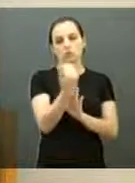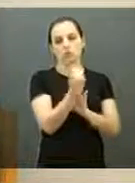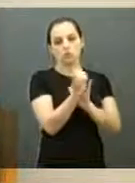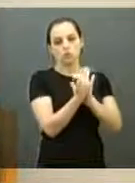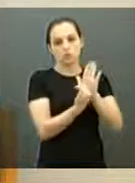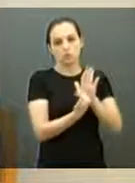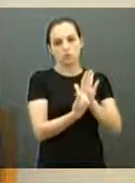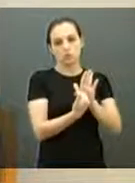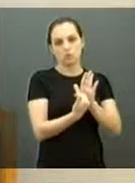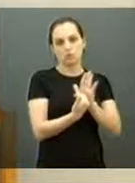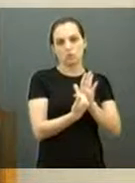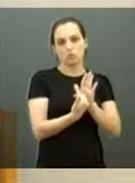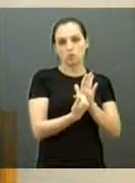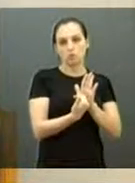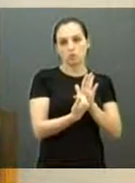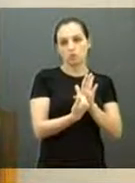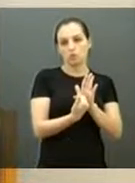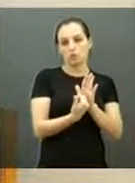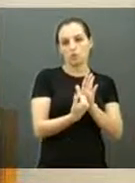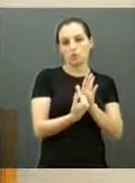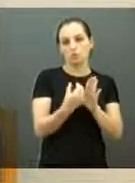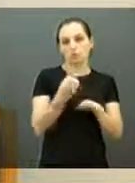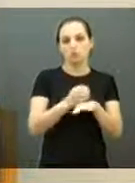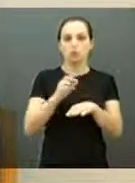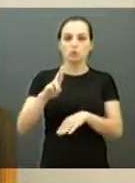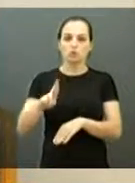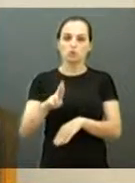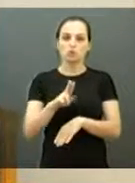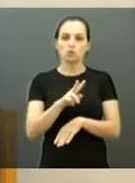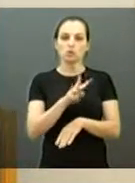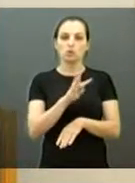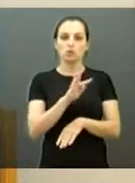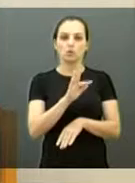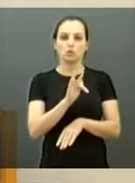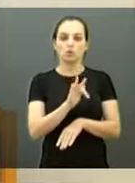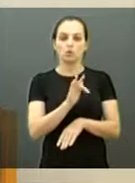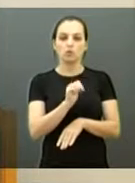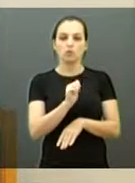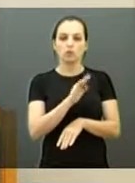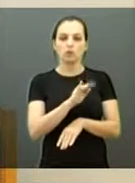lista que não cumpre, doutor Fábio Porto, ele tem dois vínculos.